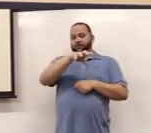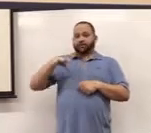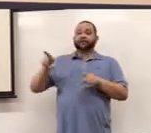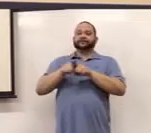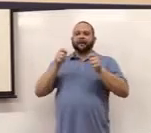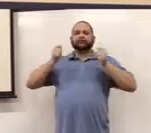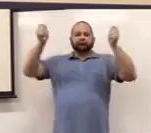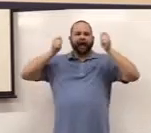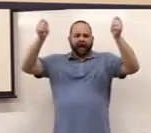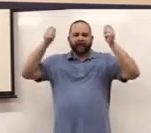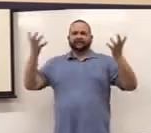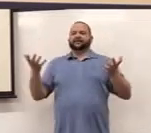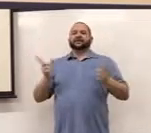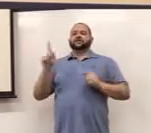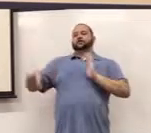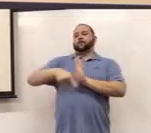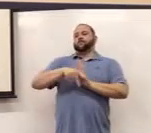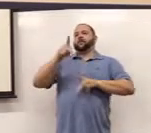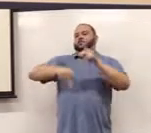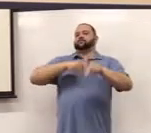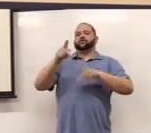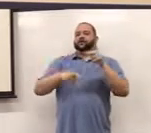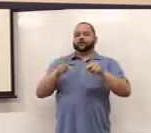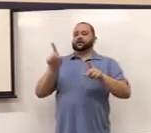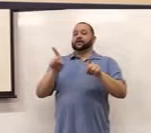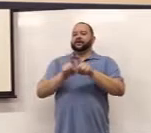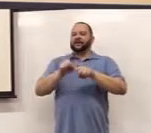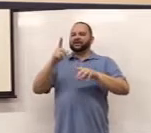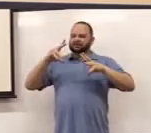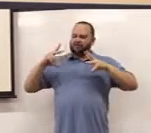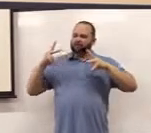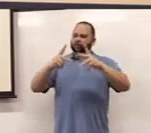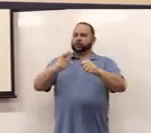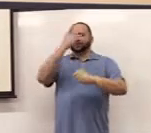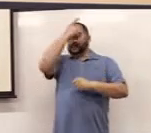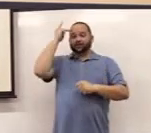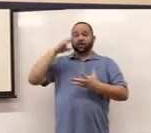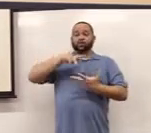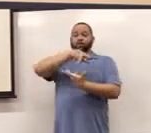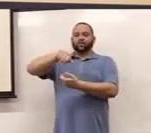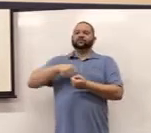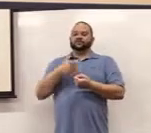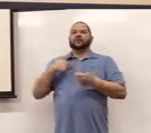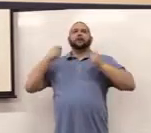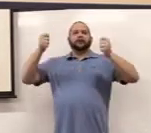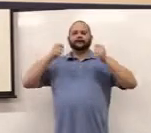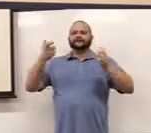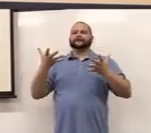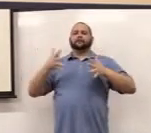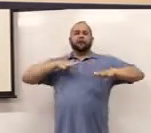Não é só o próprio povo. Né? São as pessoas no mundo inteiro que estão se mexendo. E isso causou